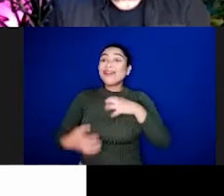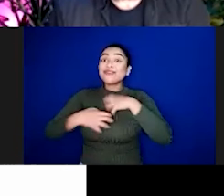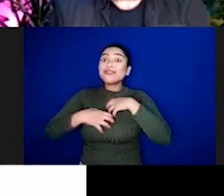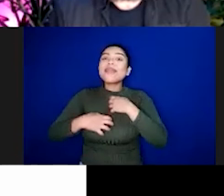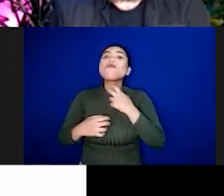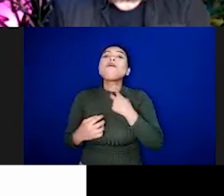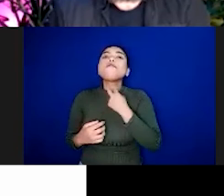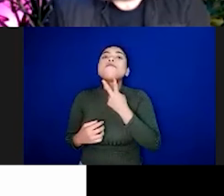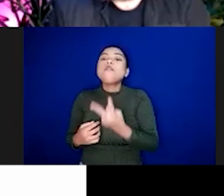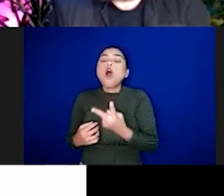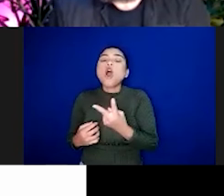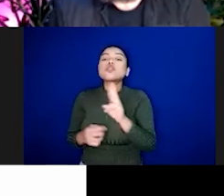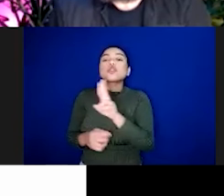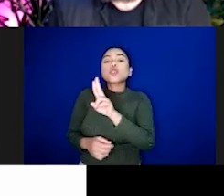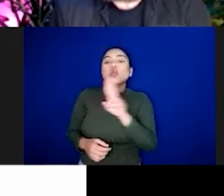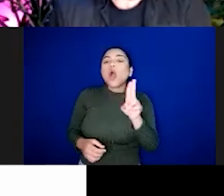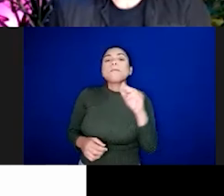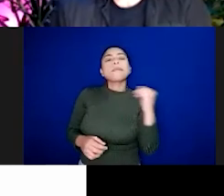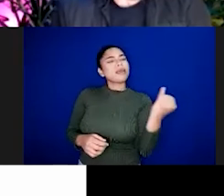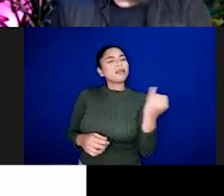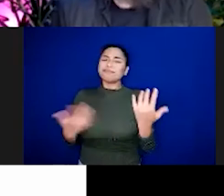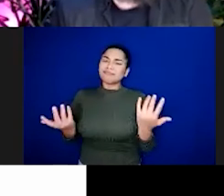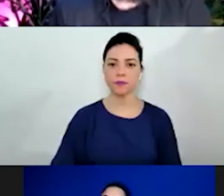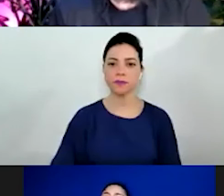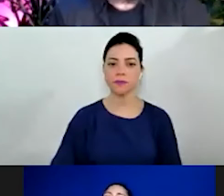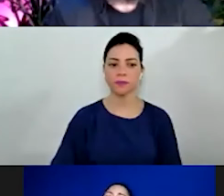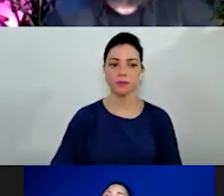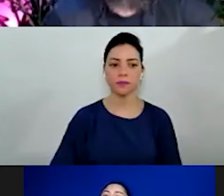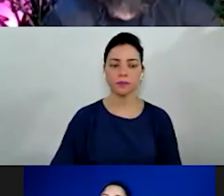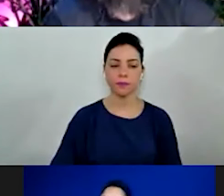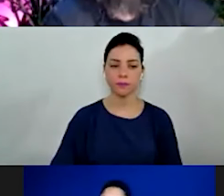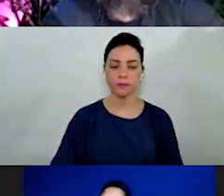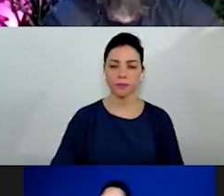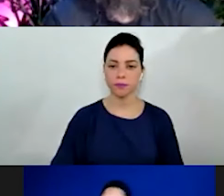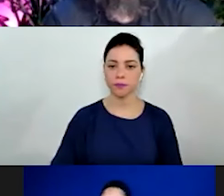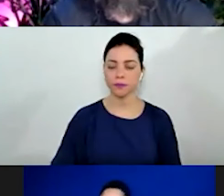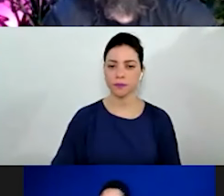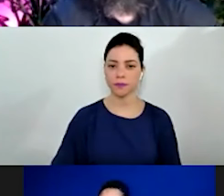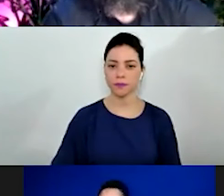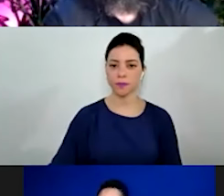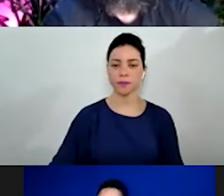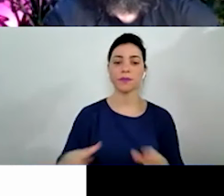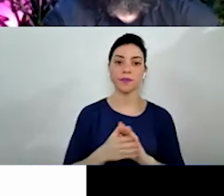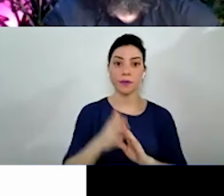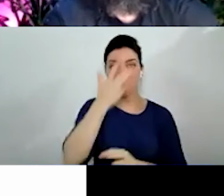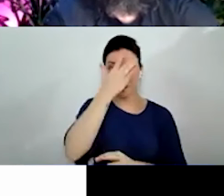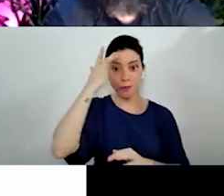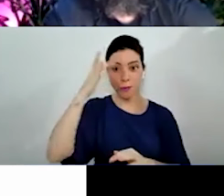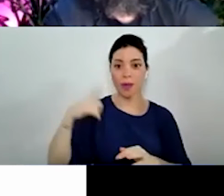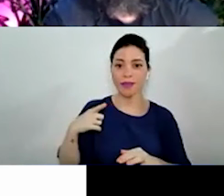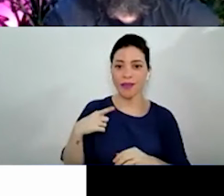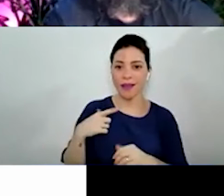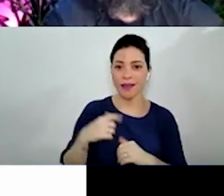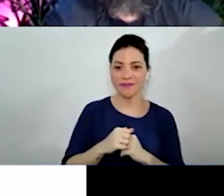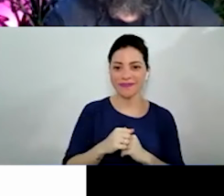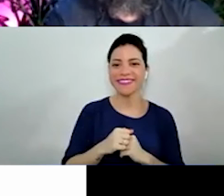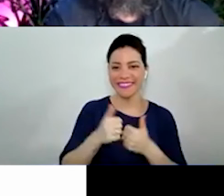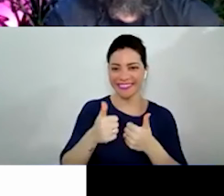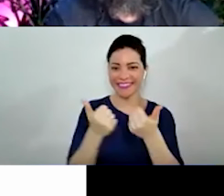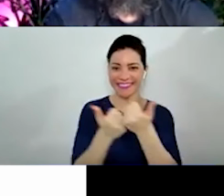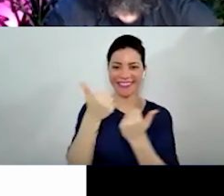e por que isso é importante Poxa o Linkedin nova ferramenta global para quem o Santos empregos vagas no exterior é fundamental a